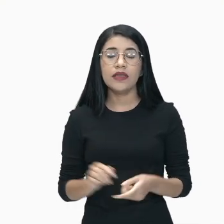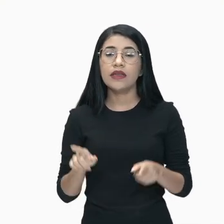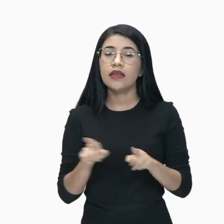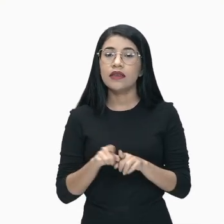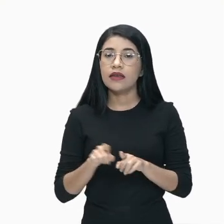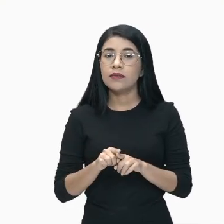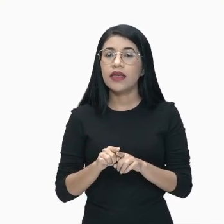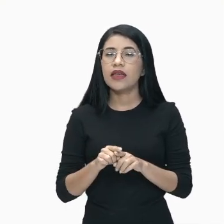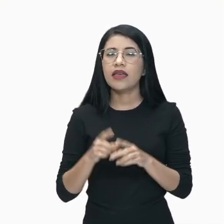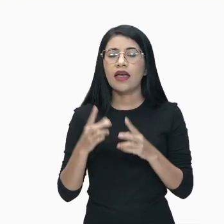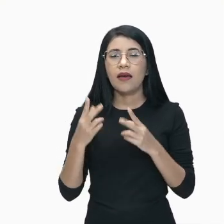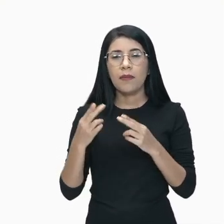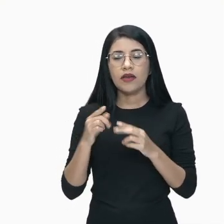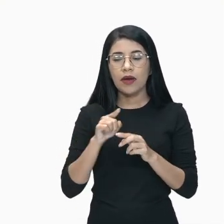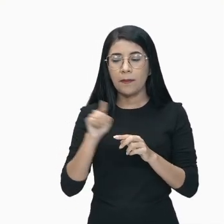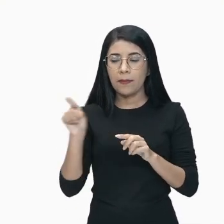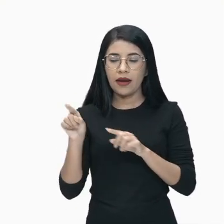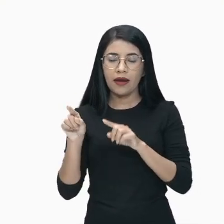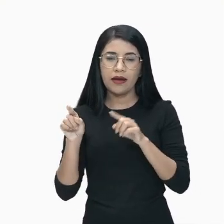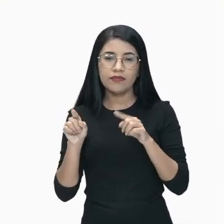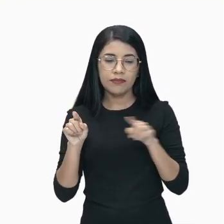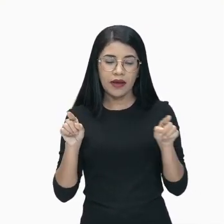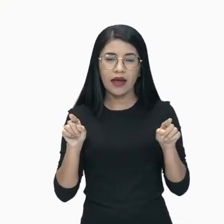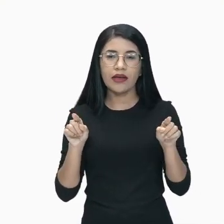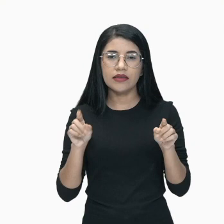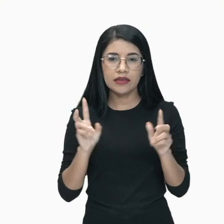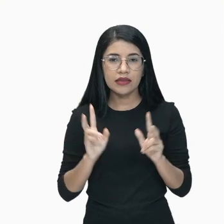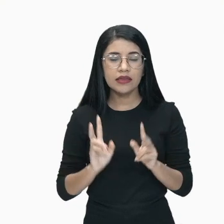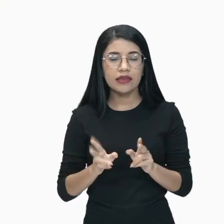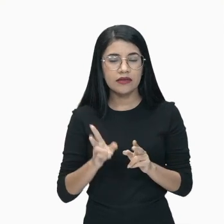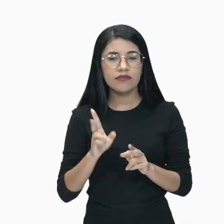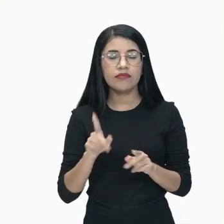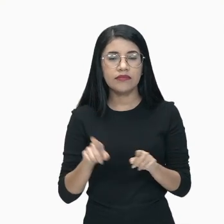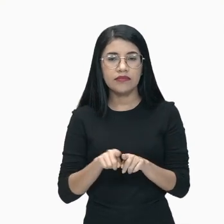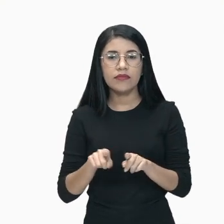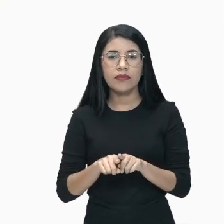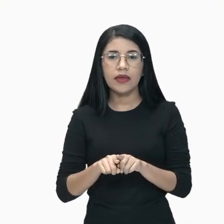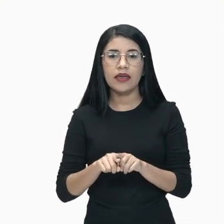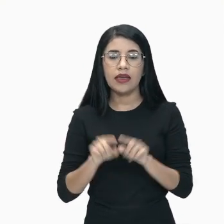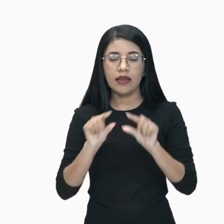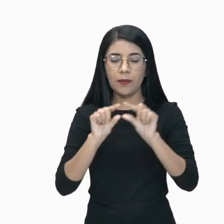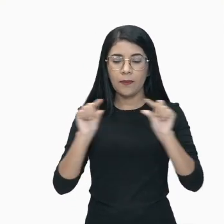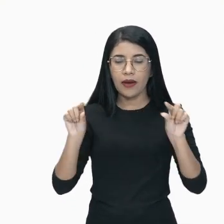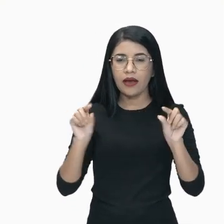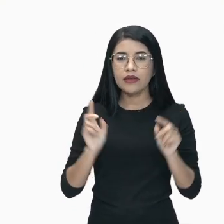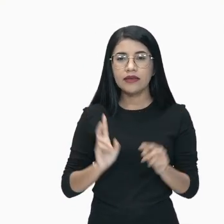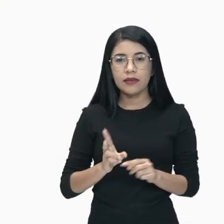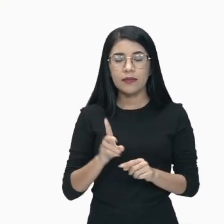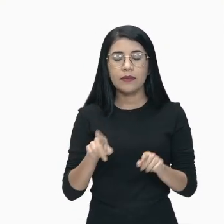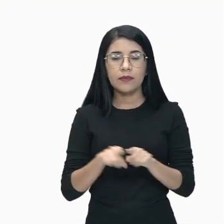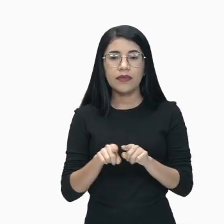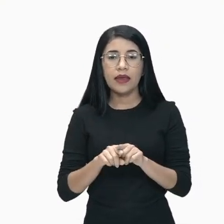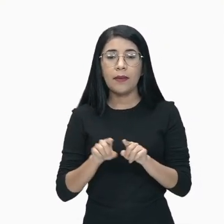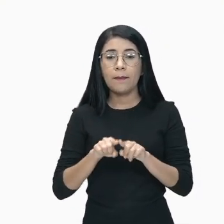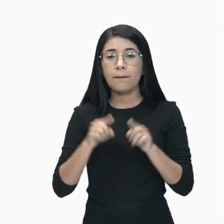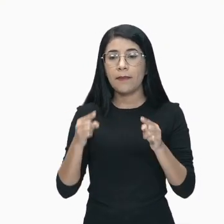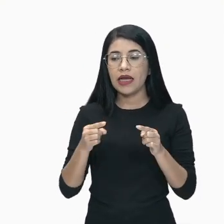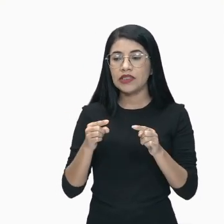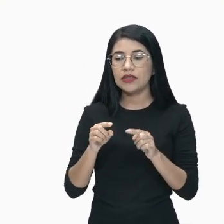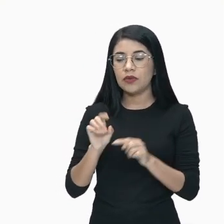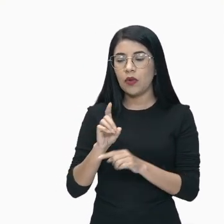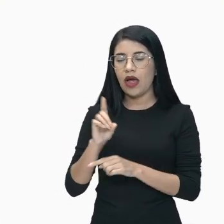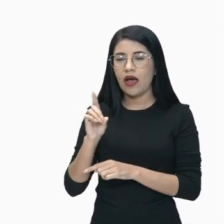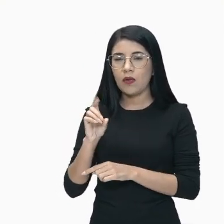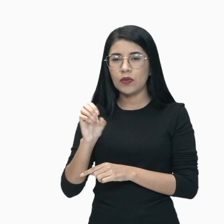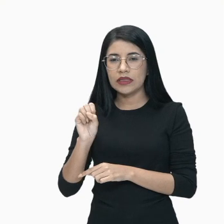a mesma direção, porque sempre estarão na linha que une as cargas, e terão sempre sentidos opostos. Olha